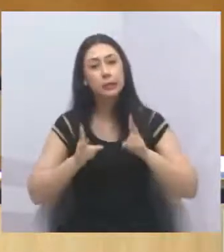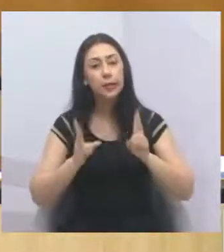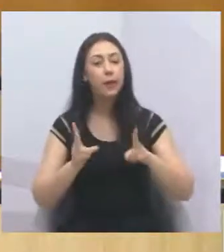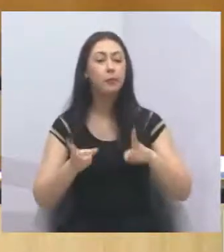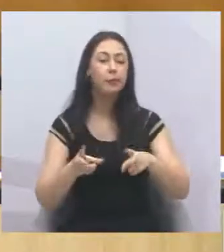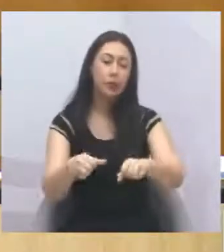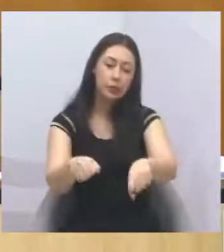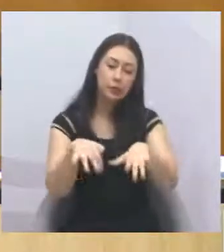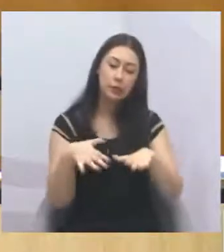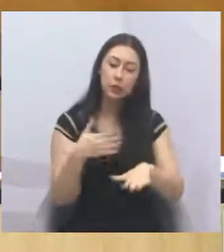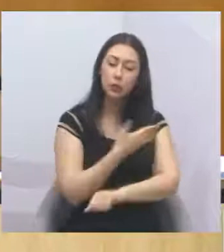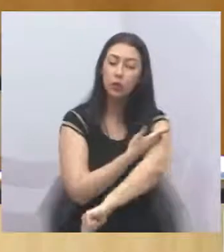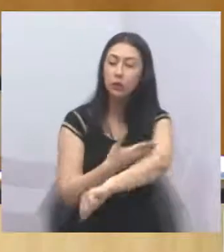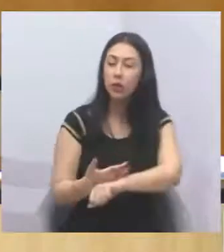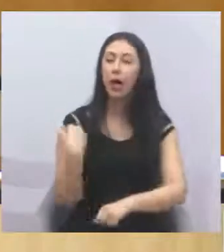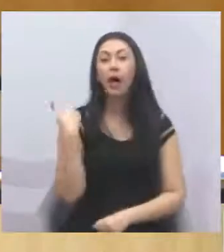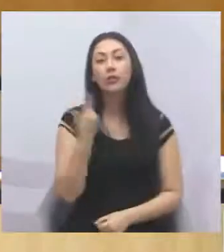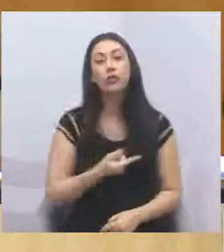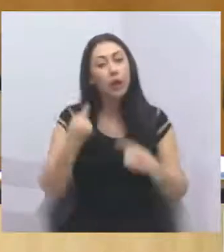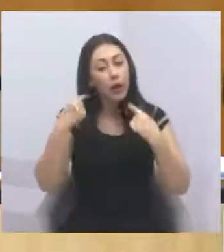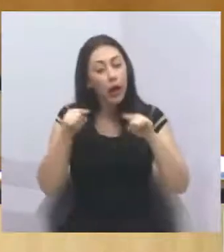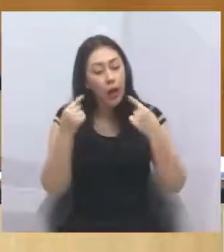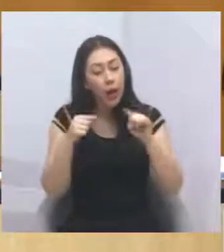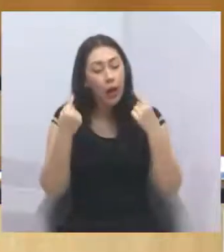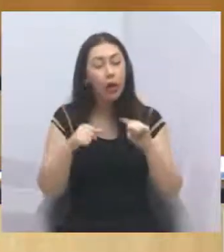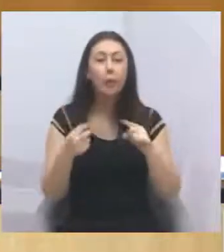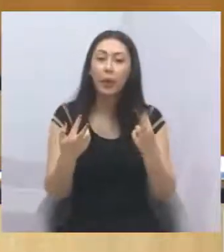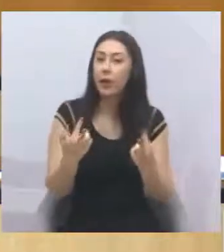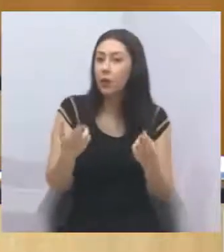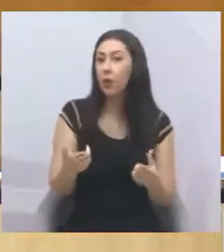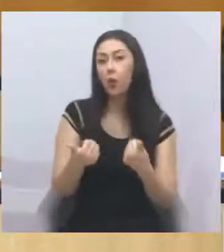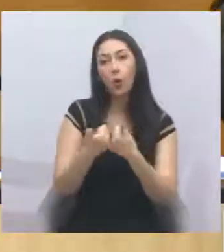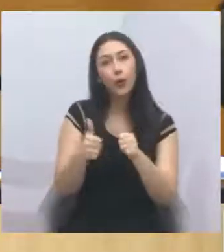Câmara a gente volte nessa mesma ladainha de estar dizendo que o